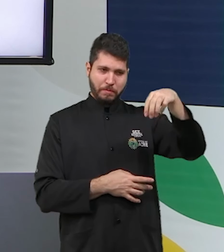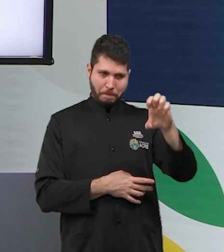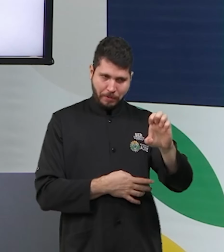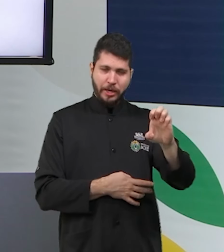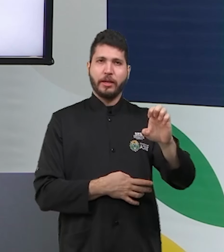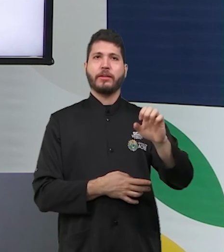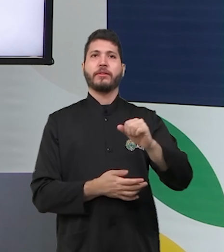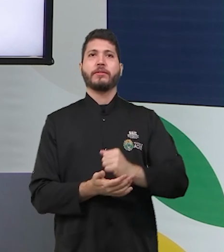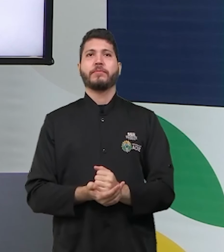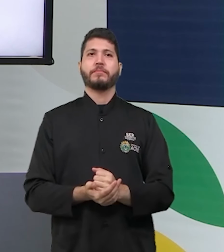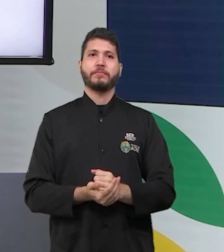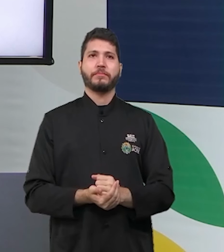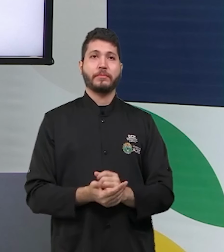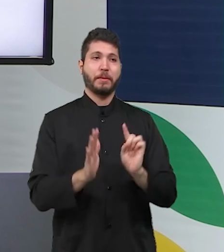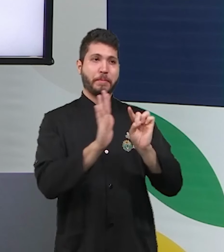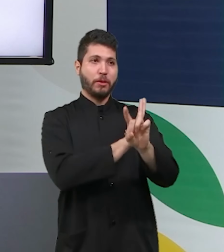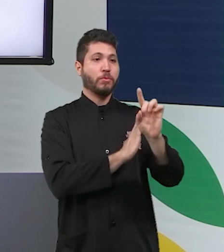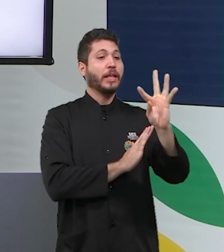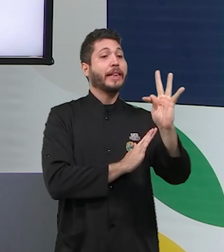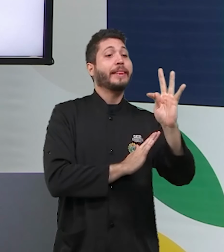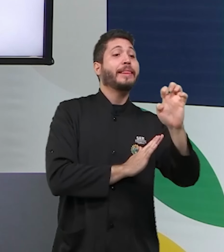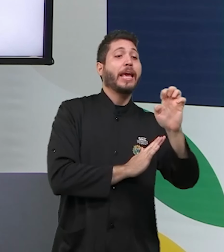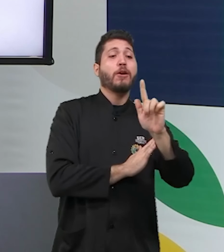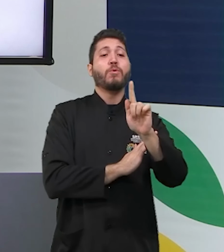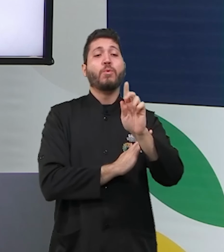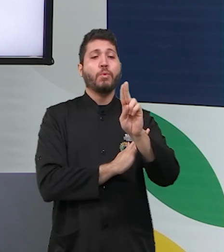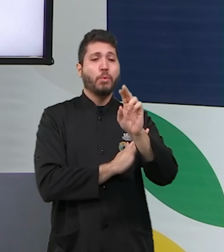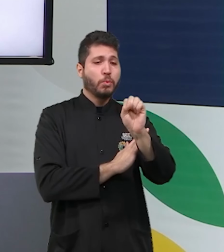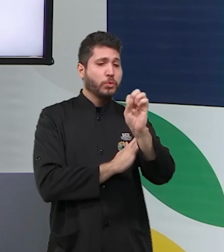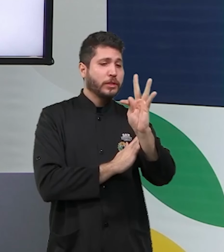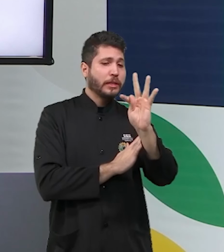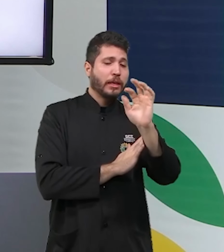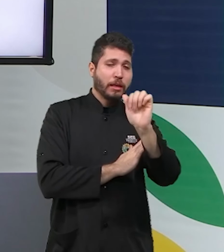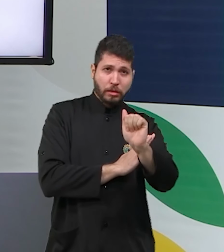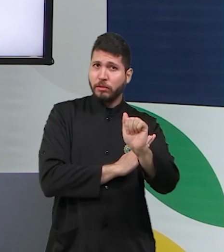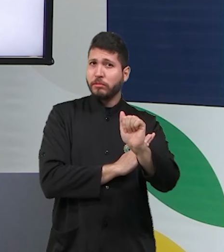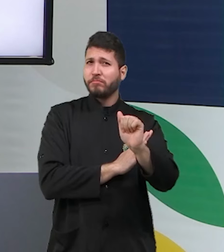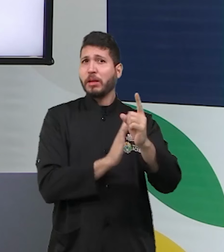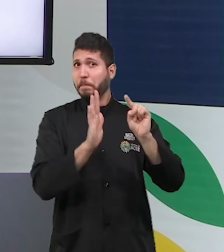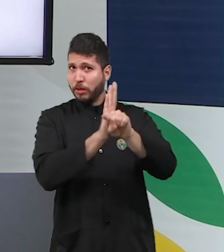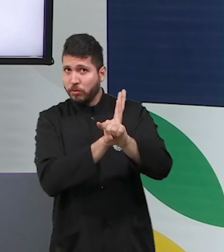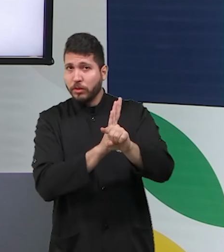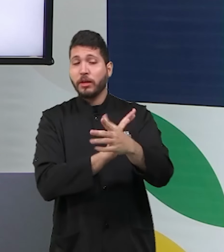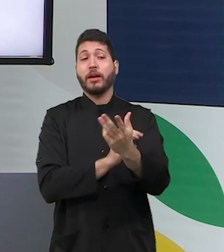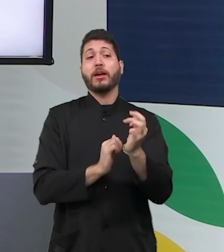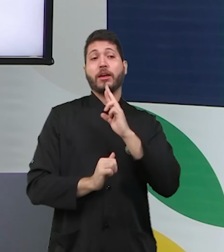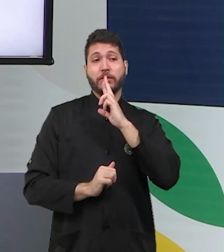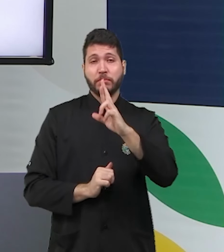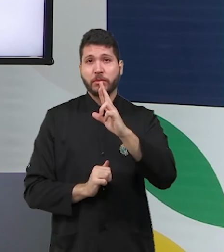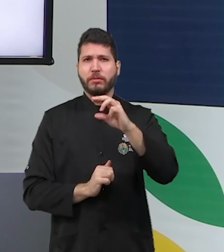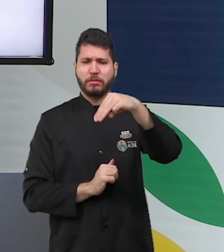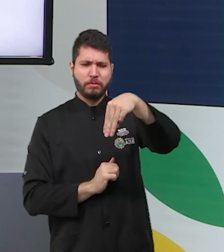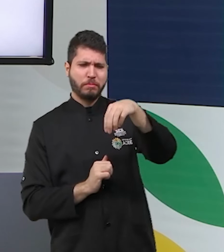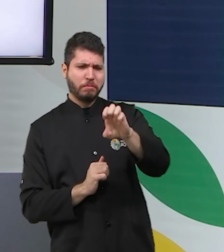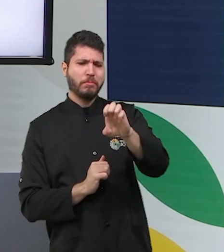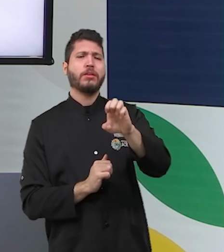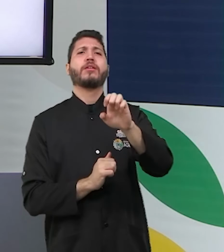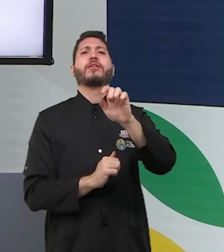te gusta? Você sempre vai colocar o verbo concordando com aquilo que você gosta e nunca com a pessoa. A gente